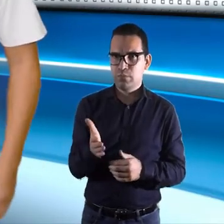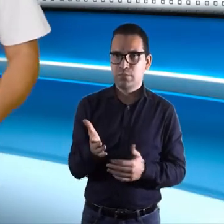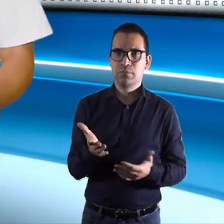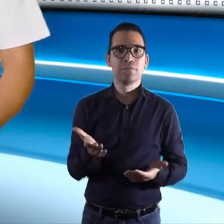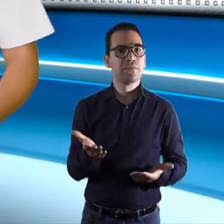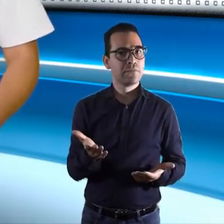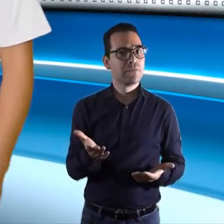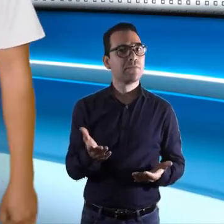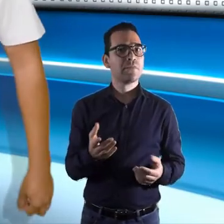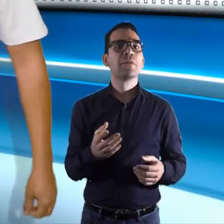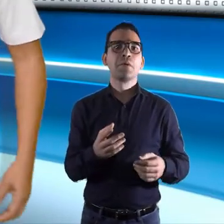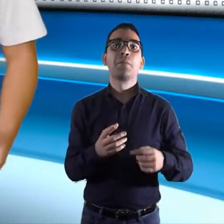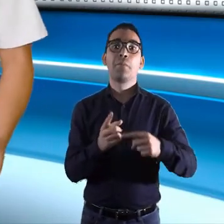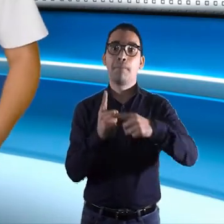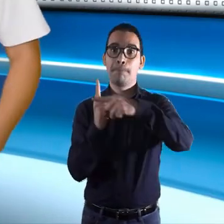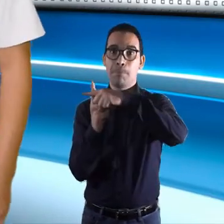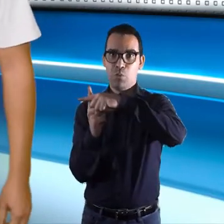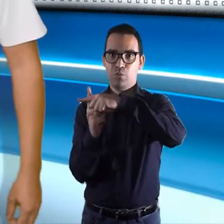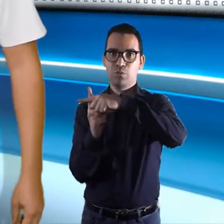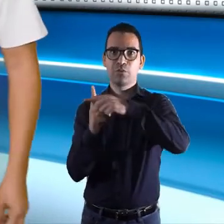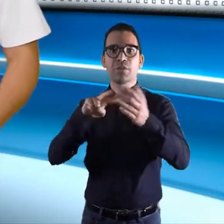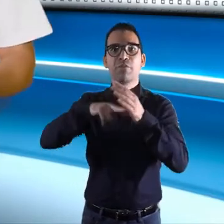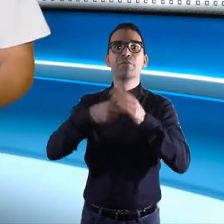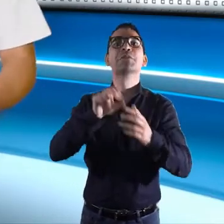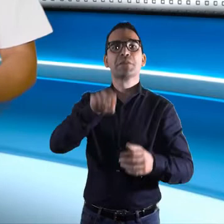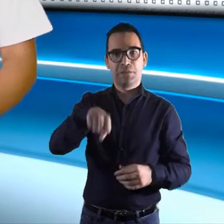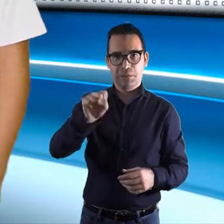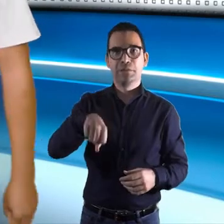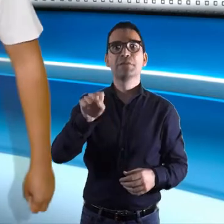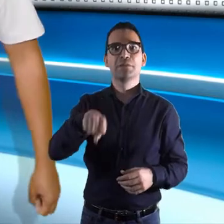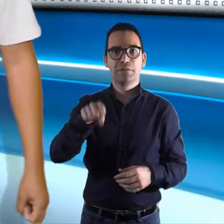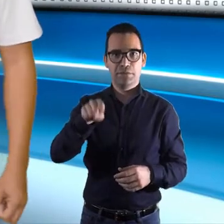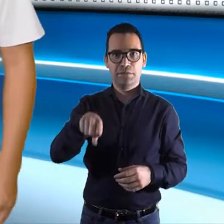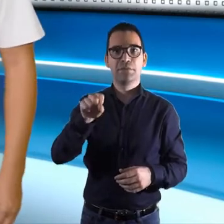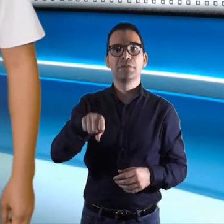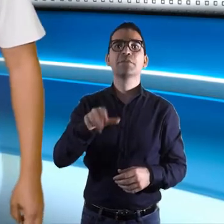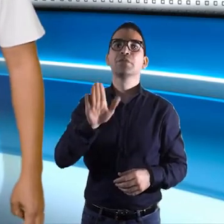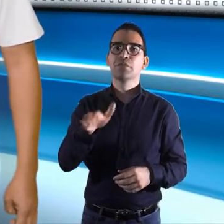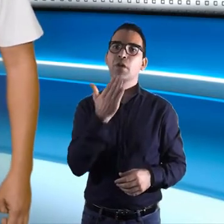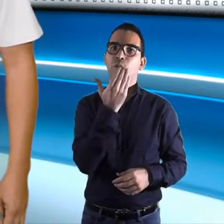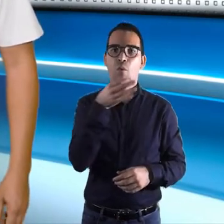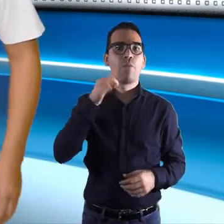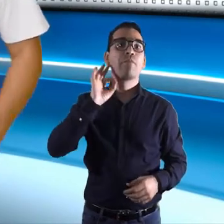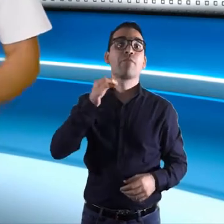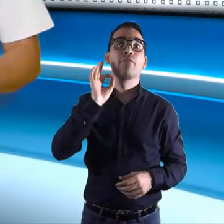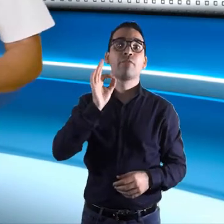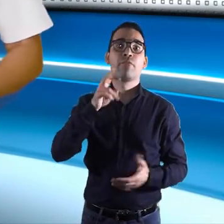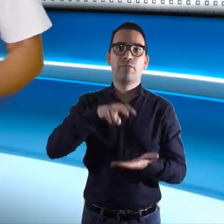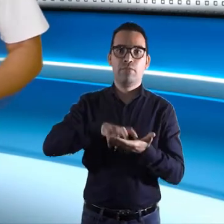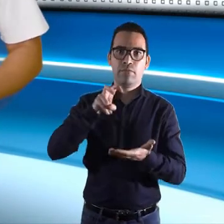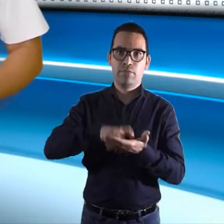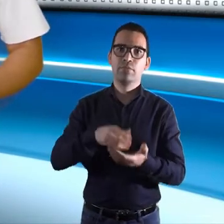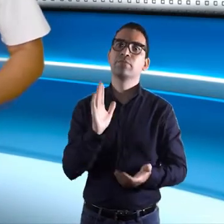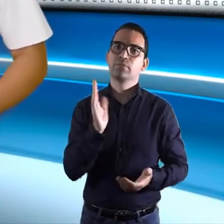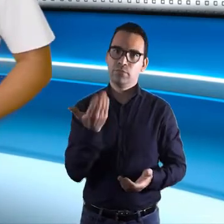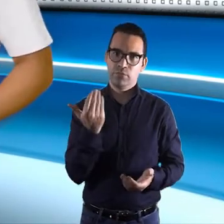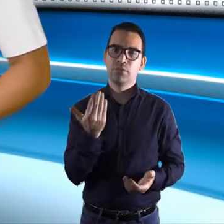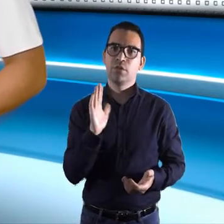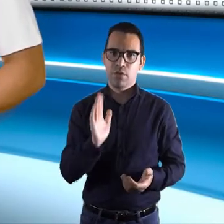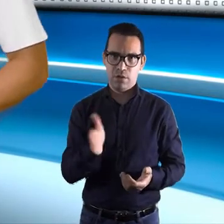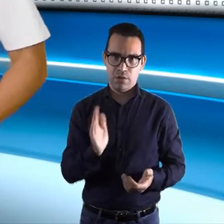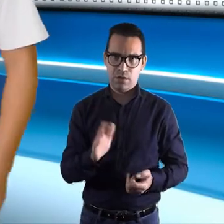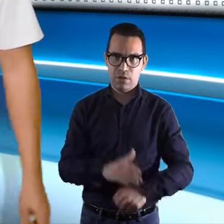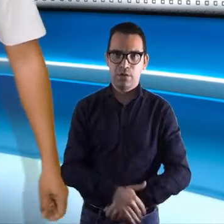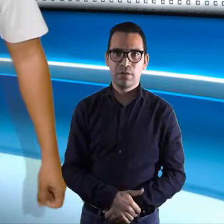dizer positivo. Sim, já tomei o meu café da manhã. Então, para